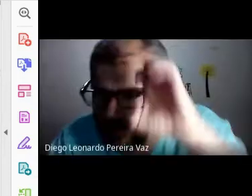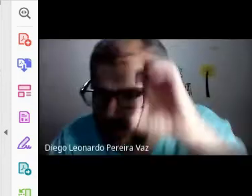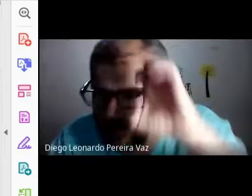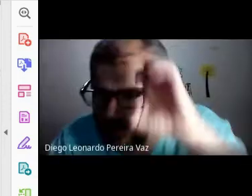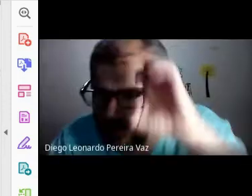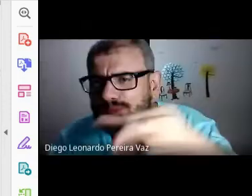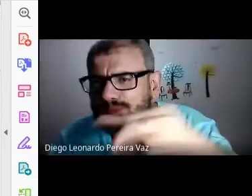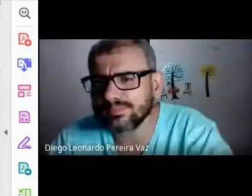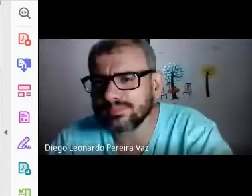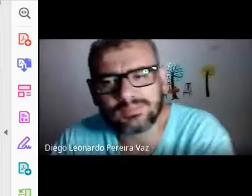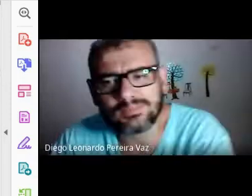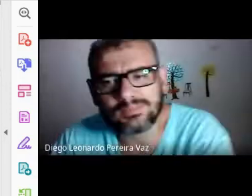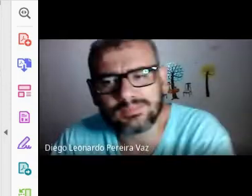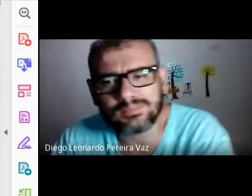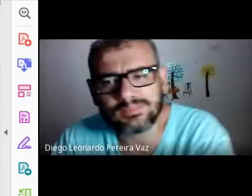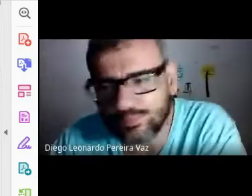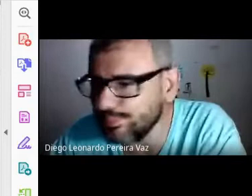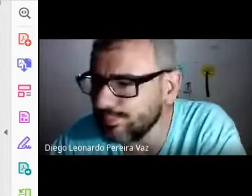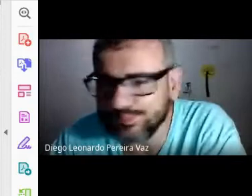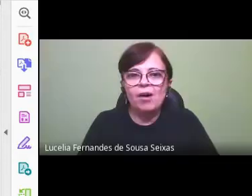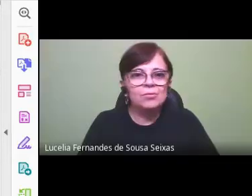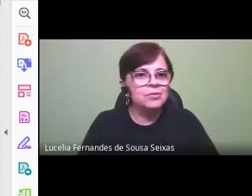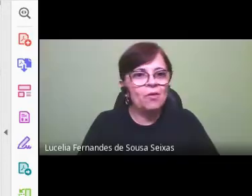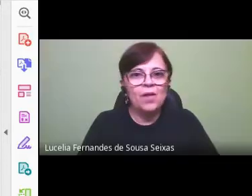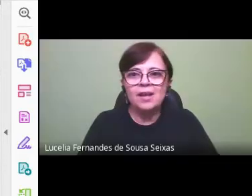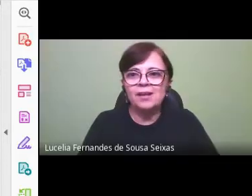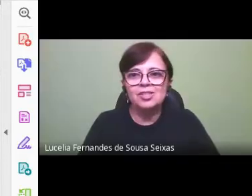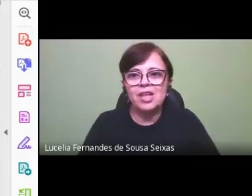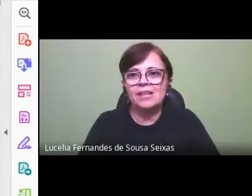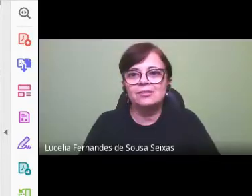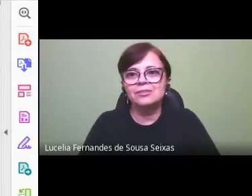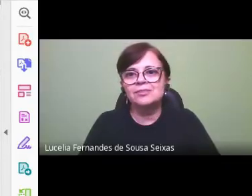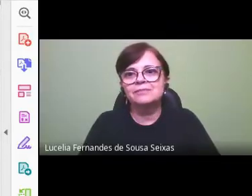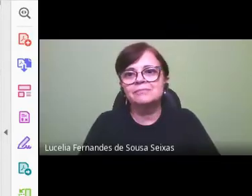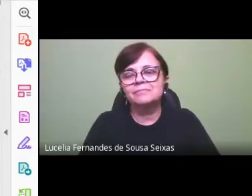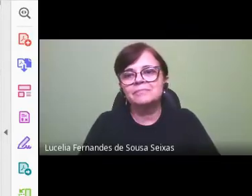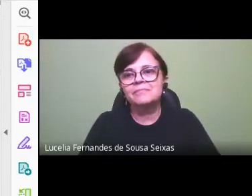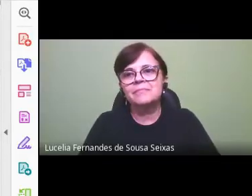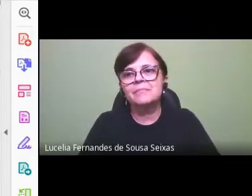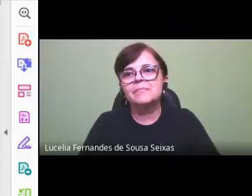chat. Claro. O Edival não é chato.